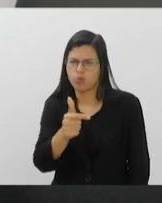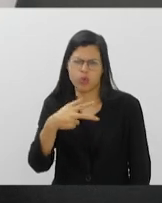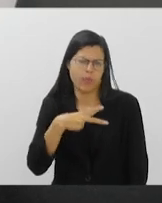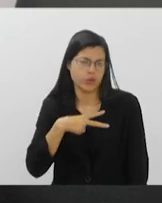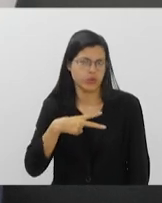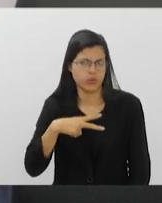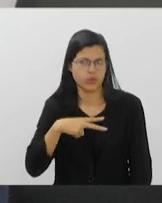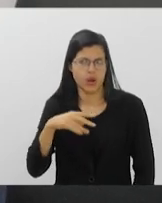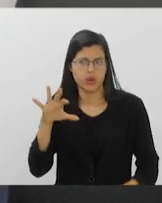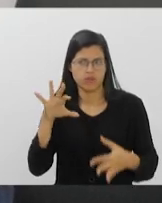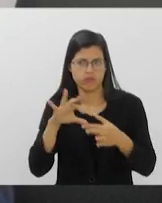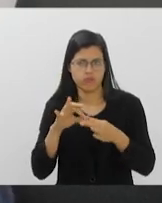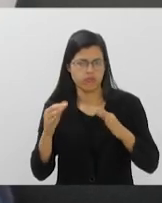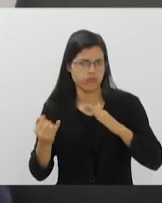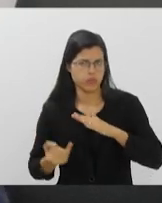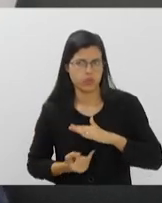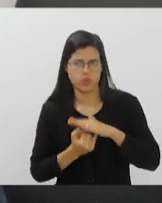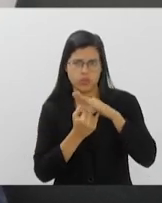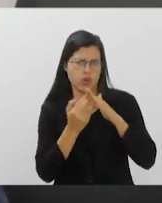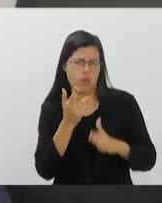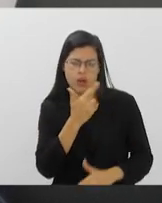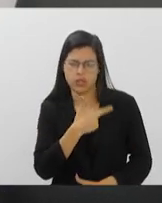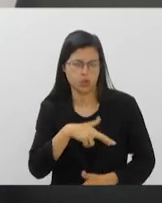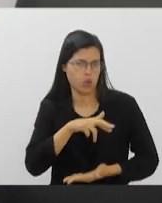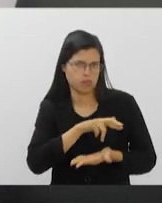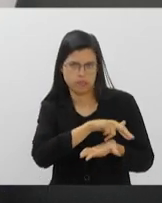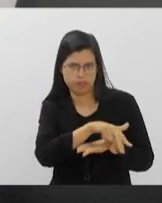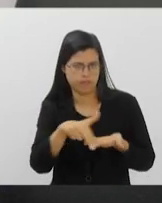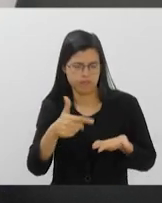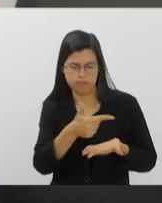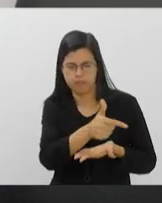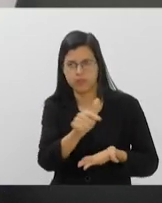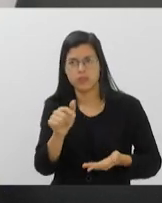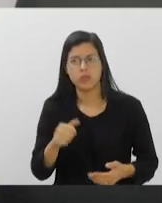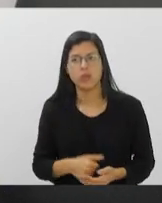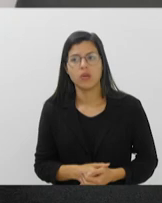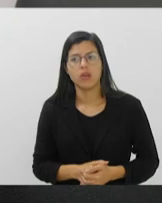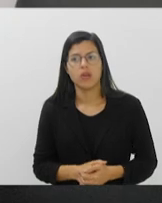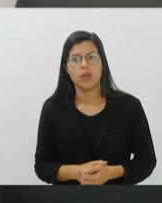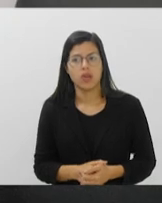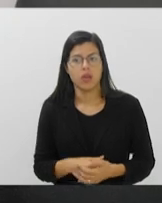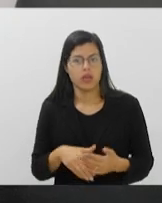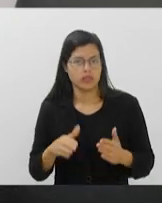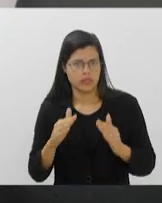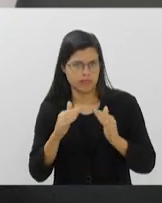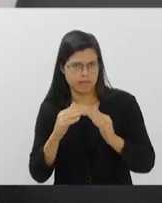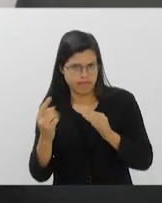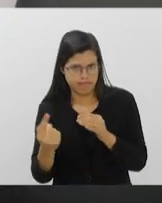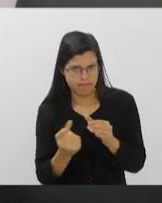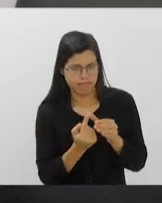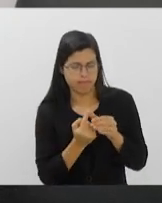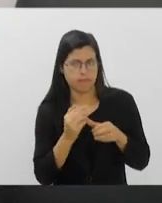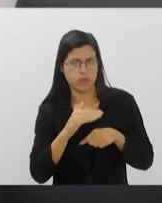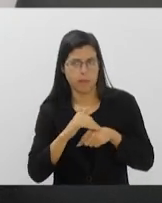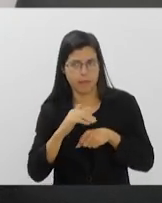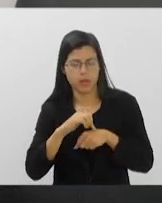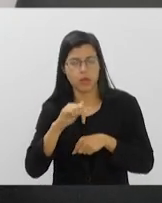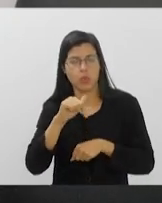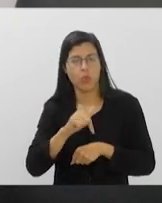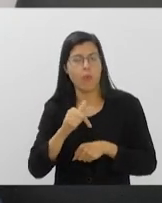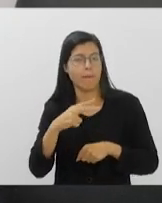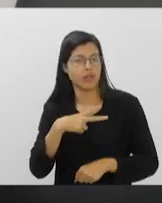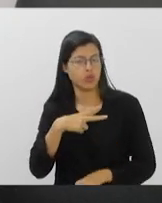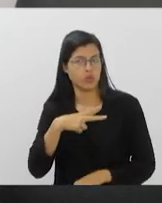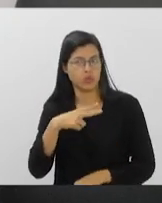aõ a instituições religiosas etc Então esse abrig que no Rio de Janeiro em regra é privado ele vai